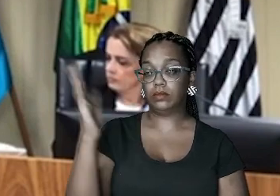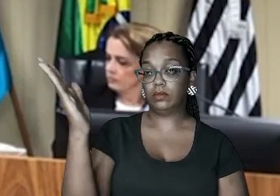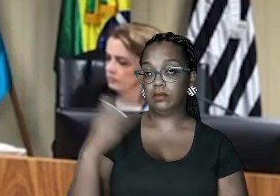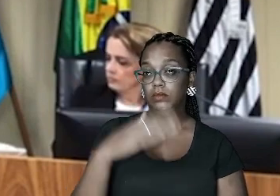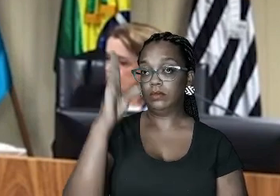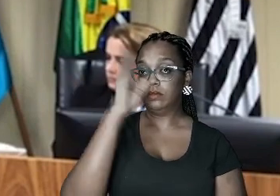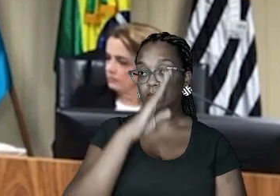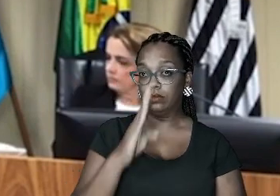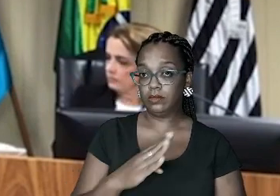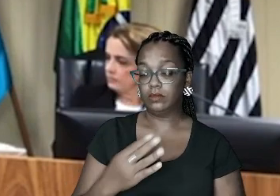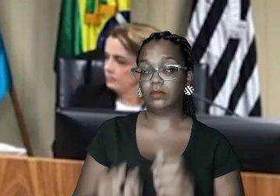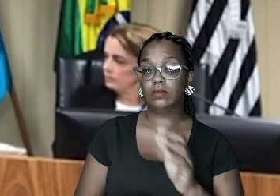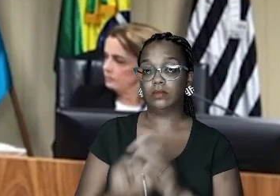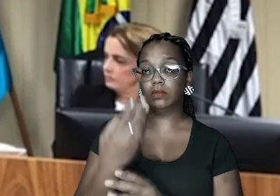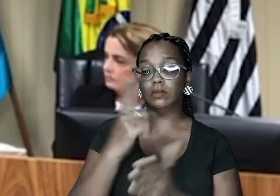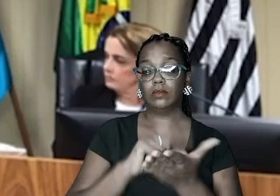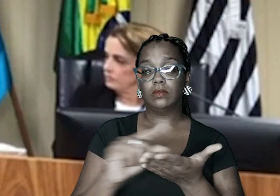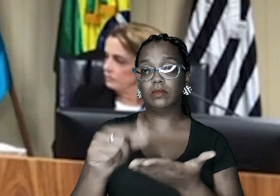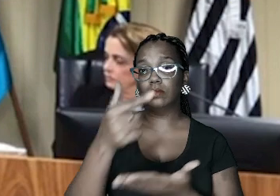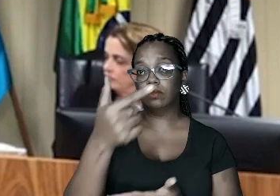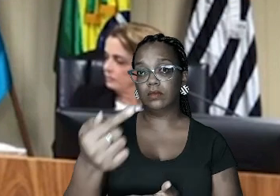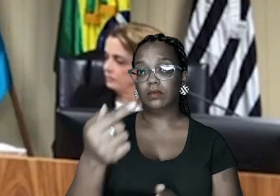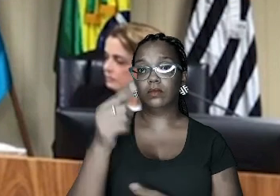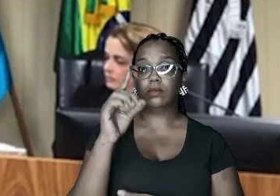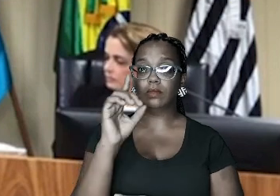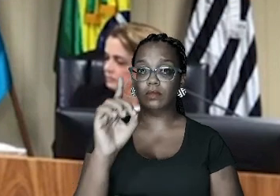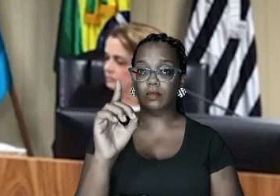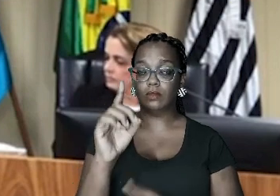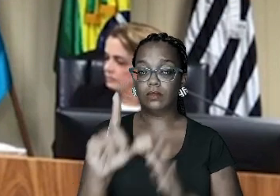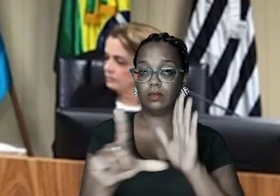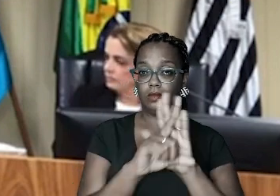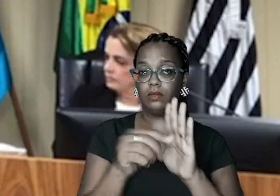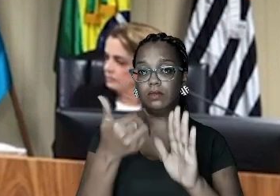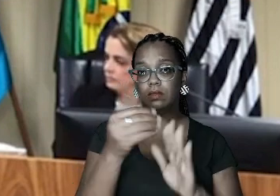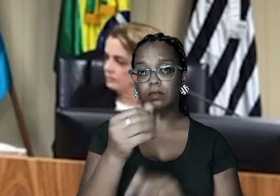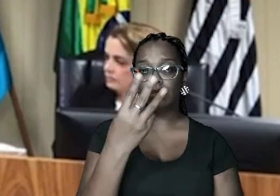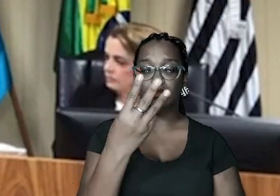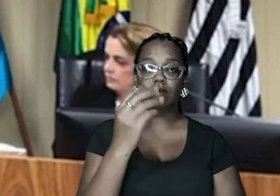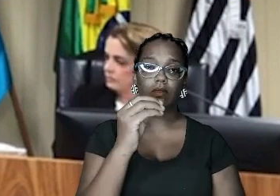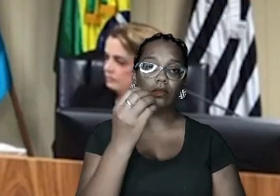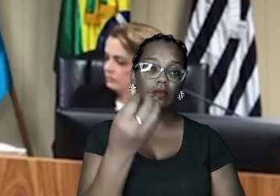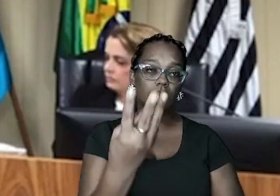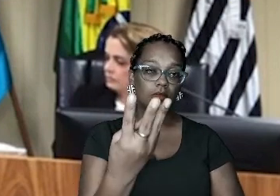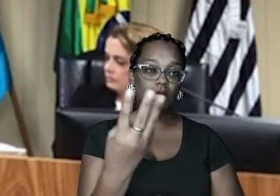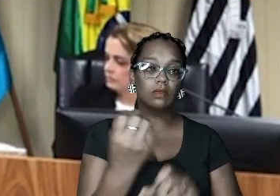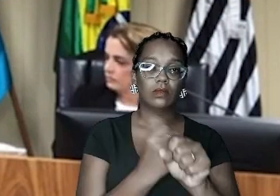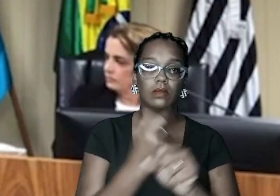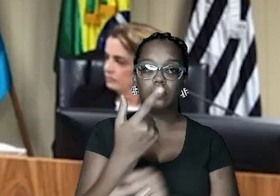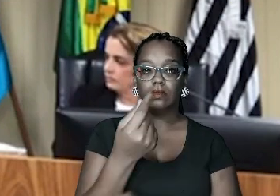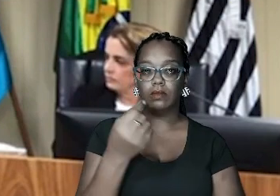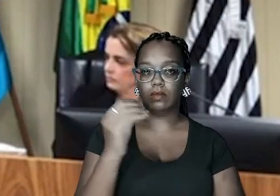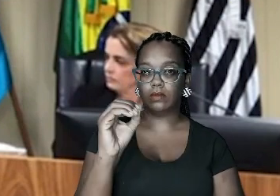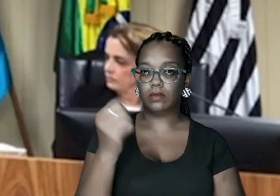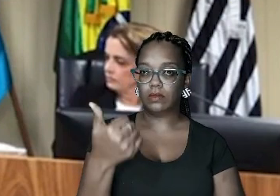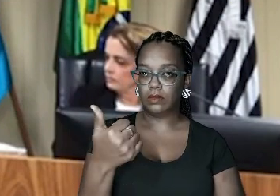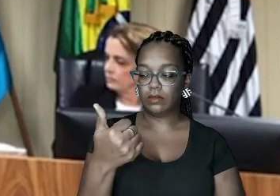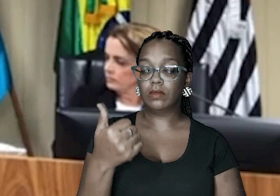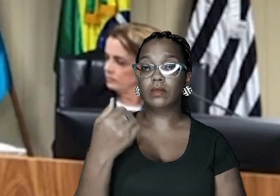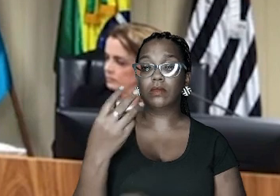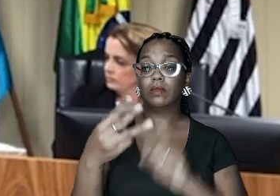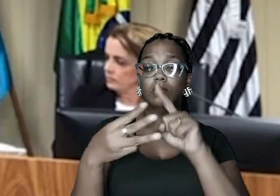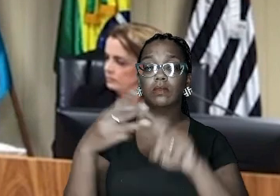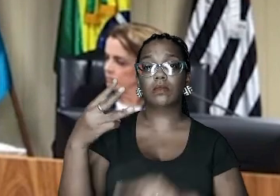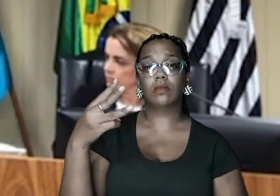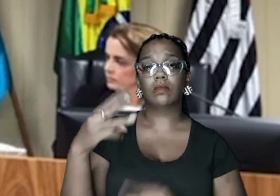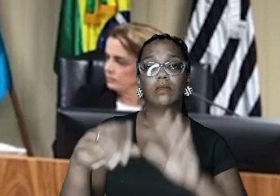27d da lei 10.303 de 2001 e aqui já há um primeiro problema porque os três crimes não foram criados